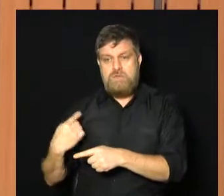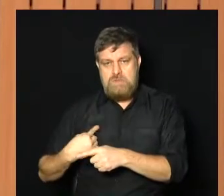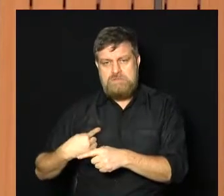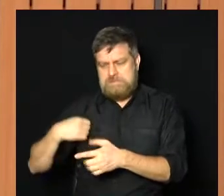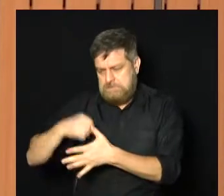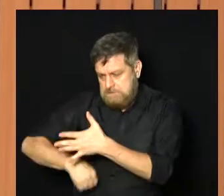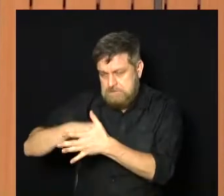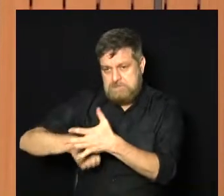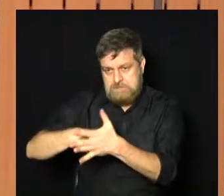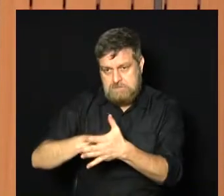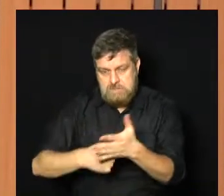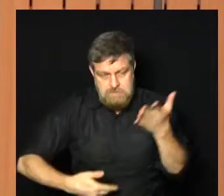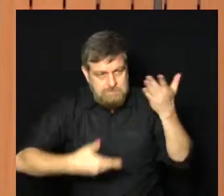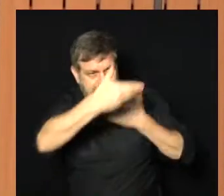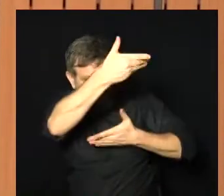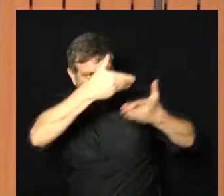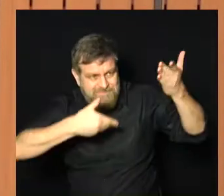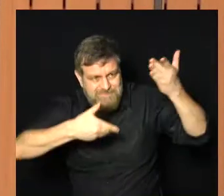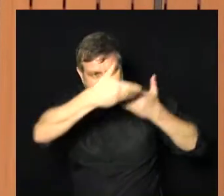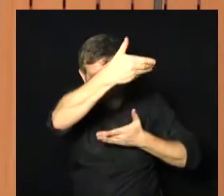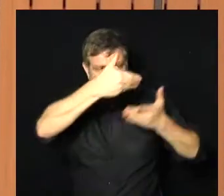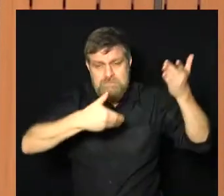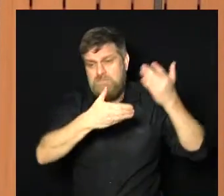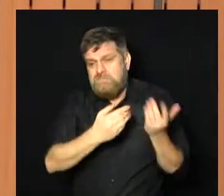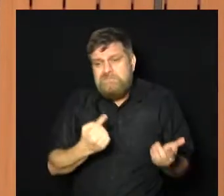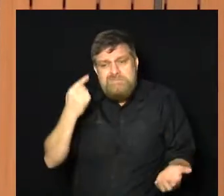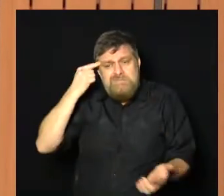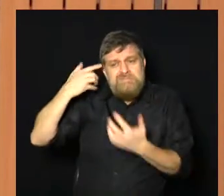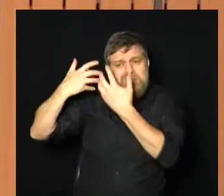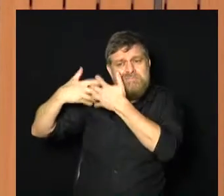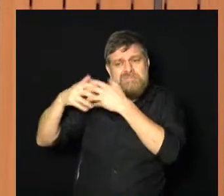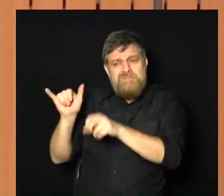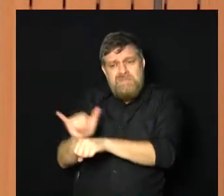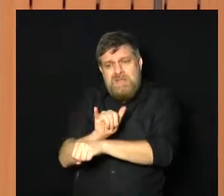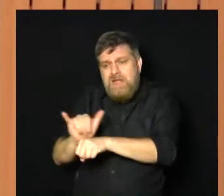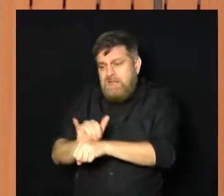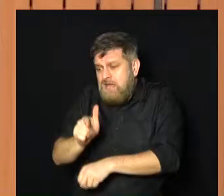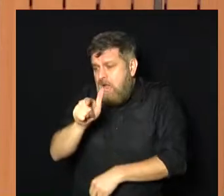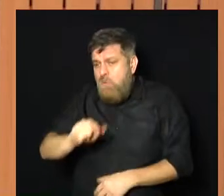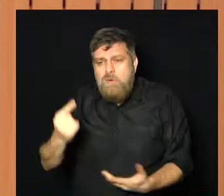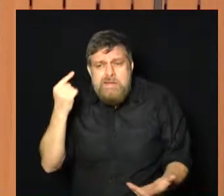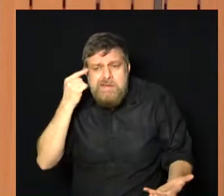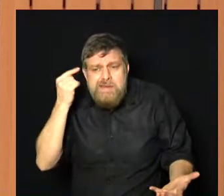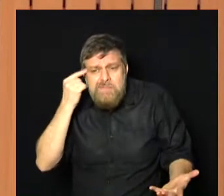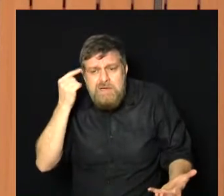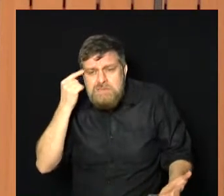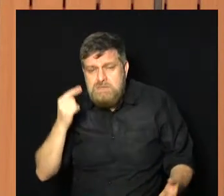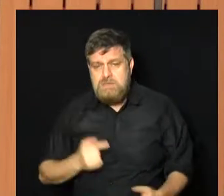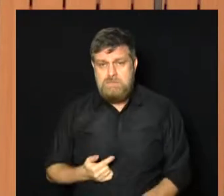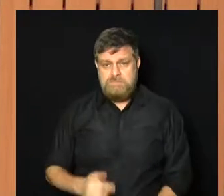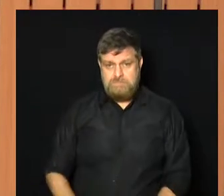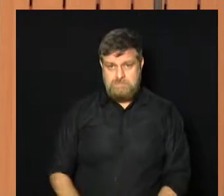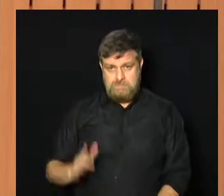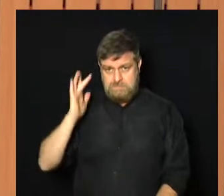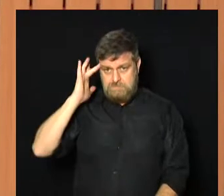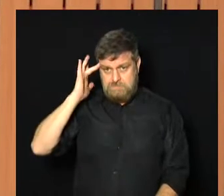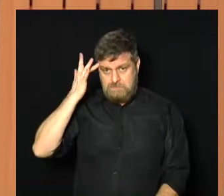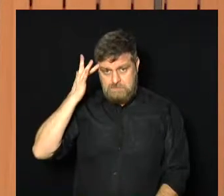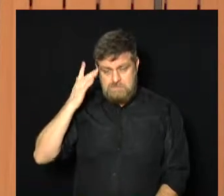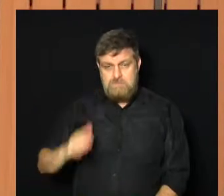nessa intermediação. Agora, é preciso pensar outras medidas também, né? Eu acho que o